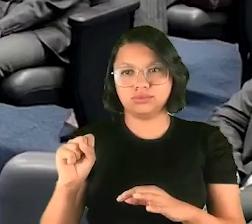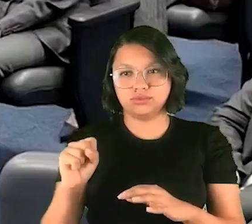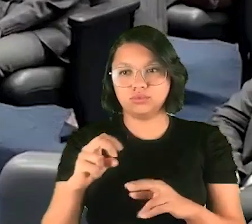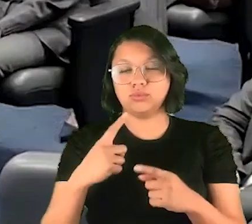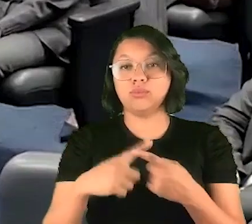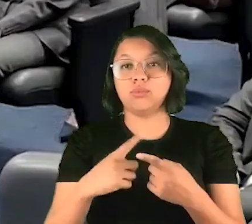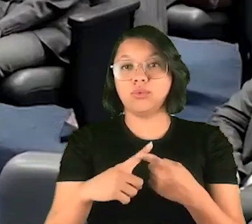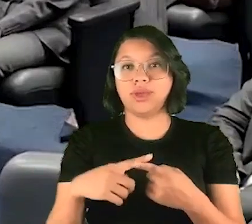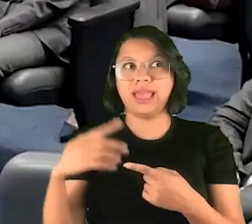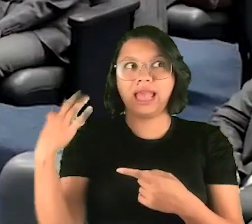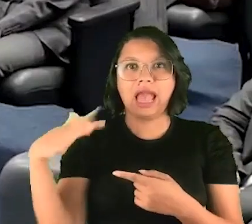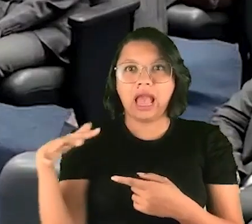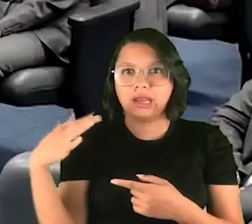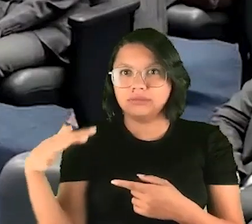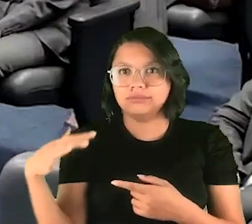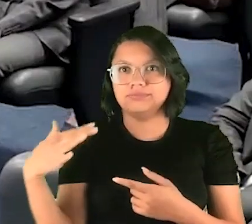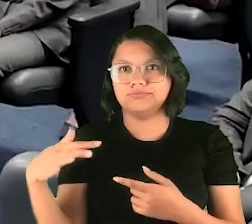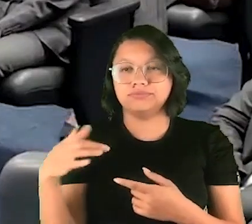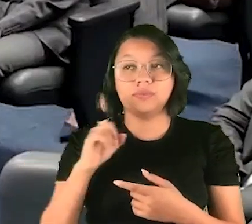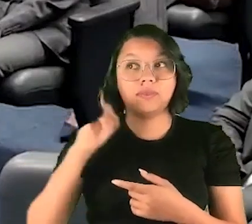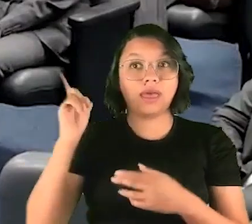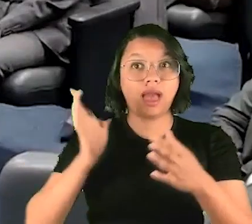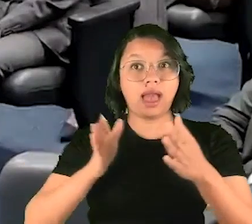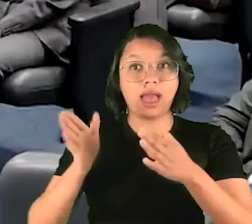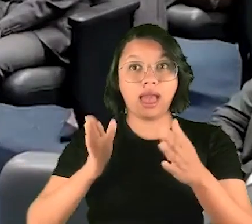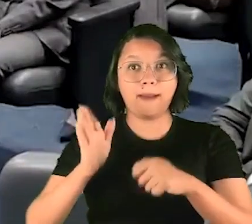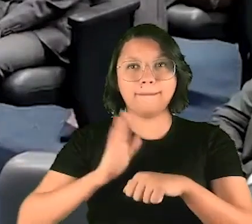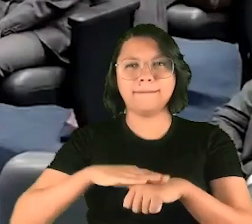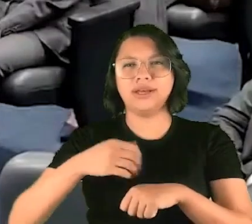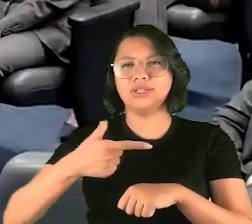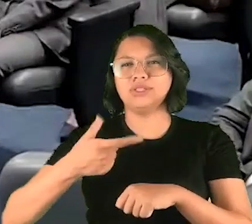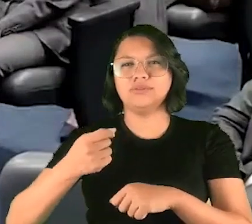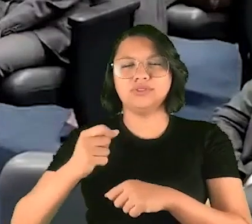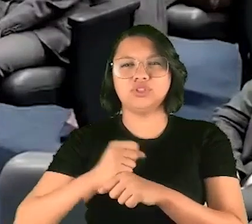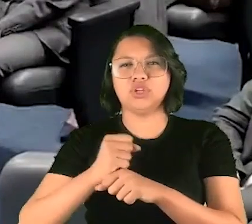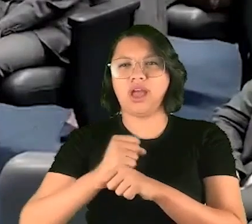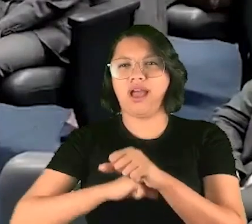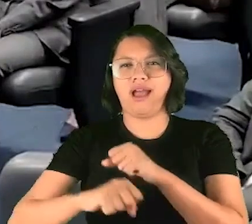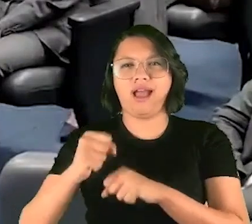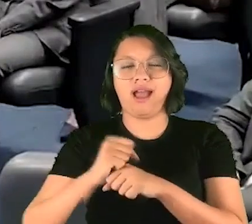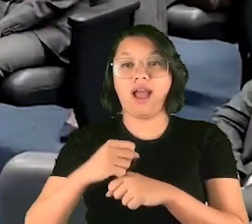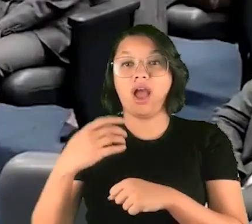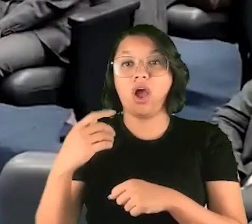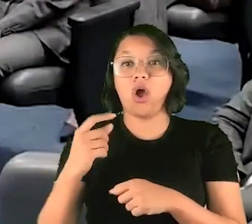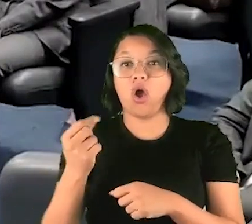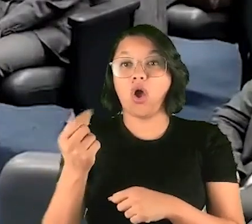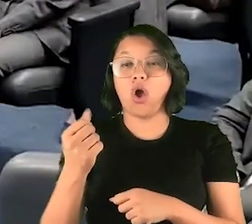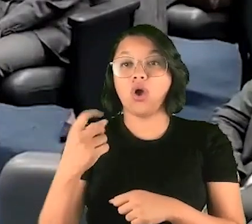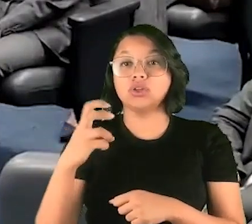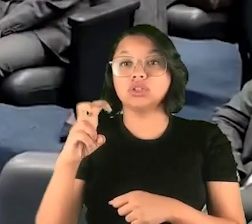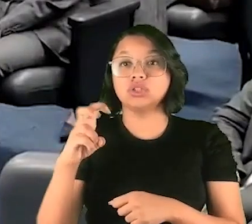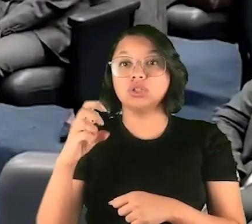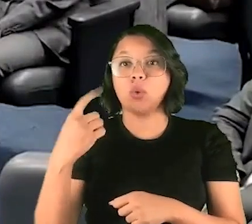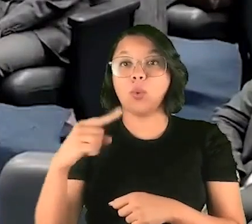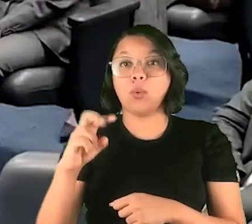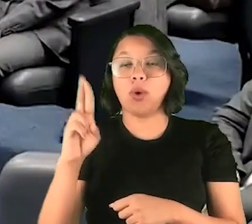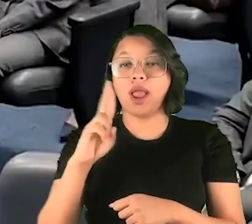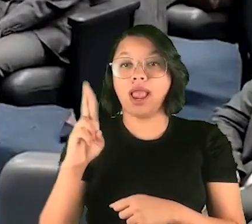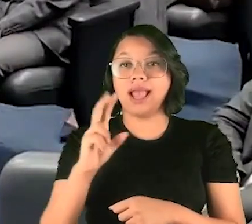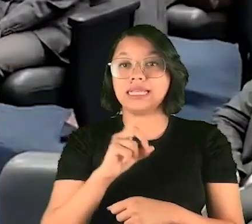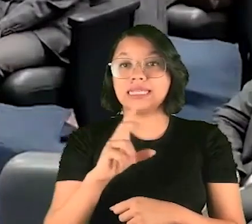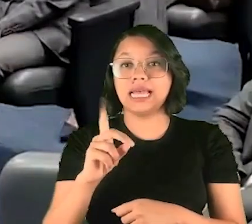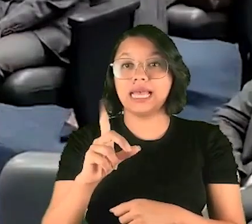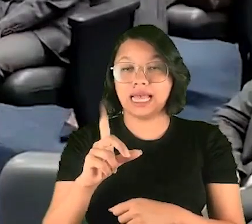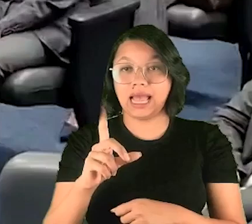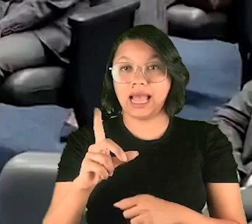esse remédio não foi liberado no Sistema Único de Saúde por conta do custo do medicamento, que na época, há mais de 20 anos atrás, custava